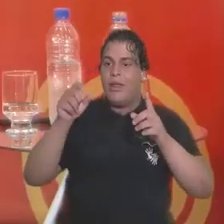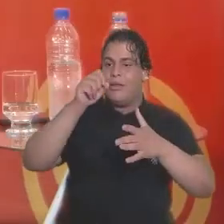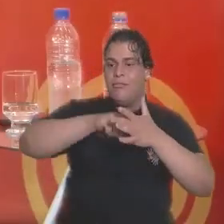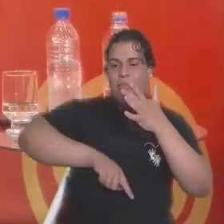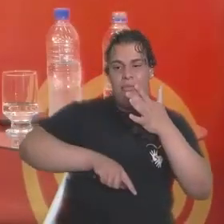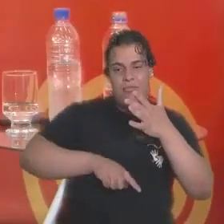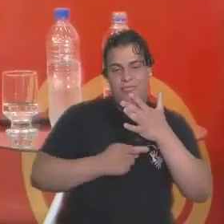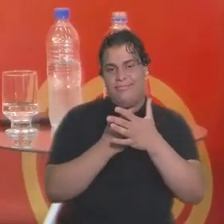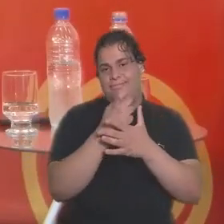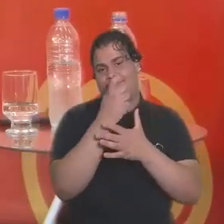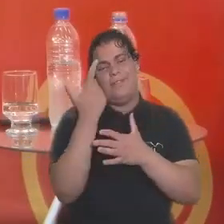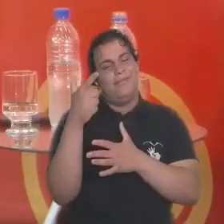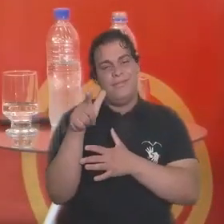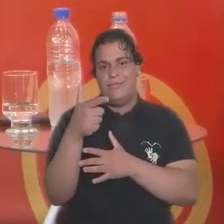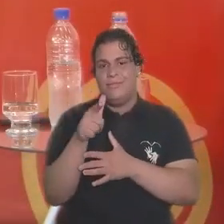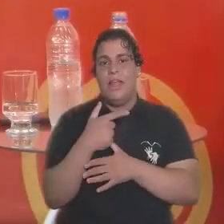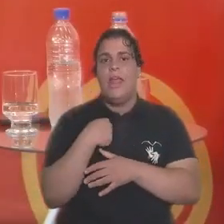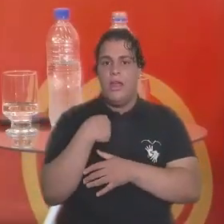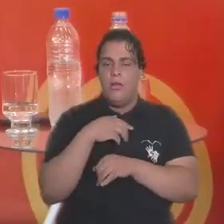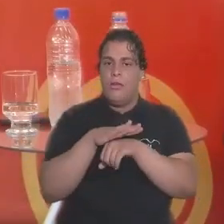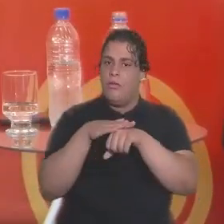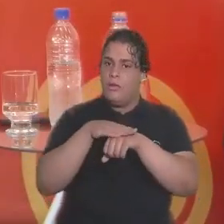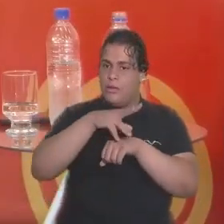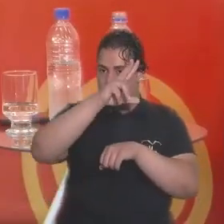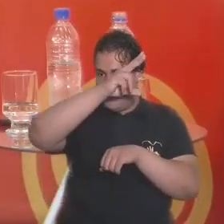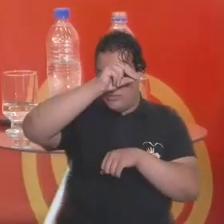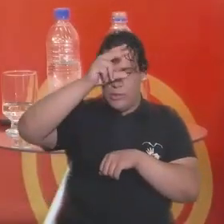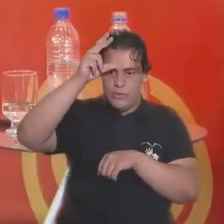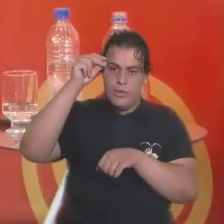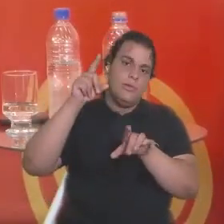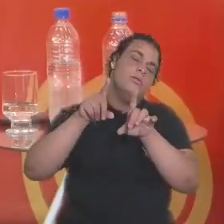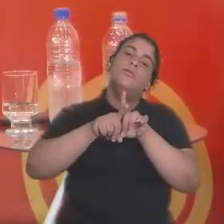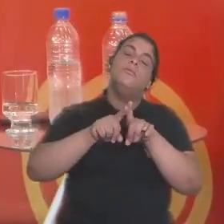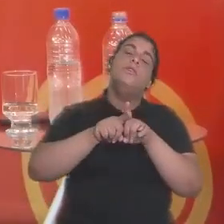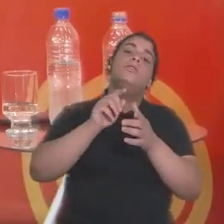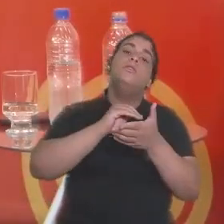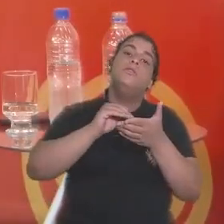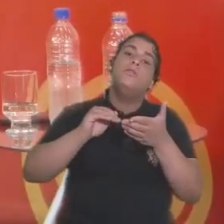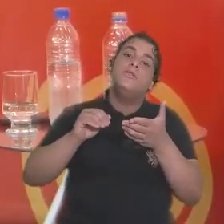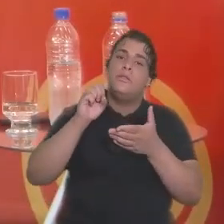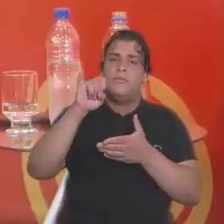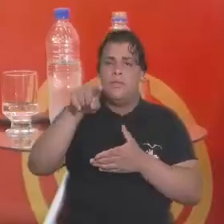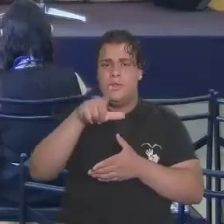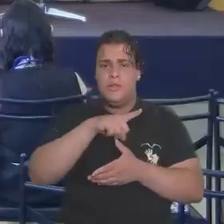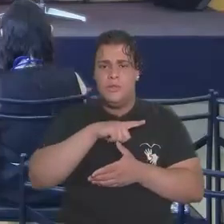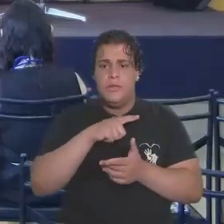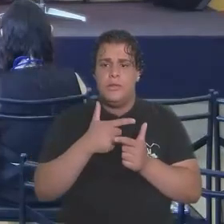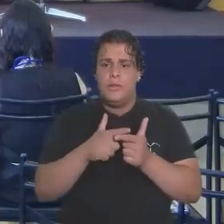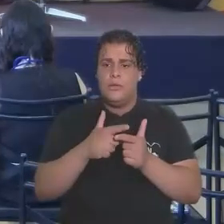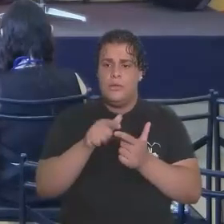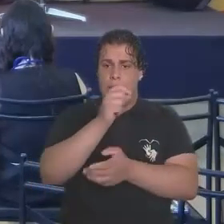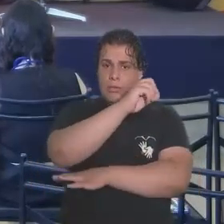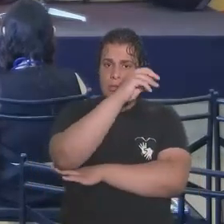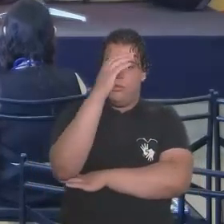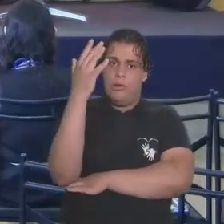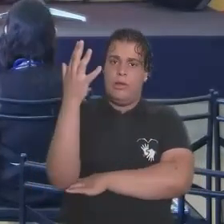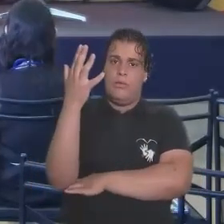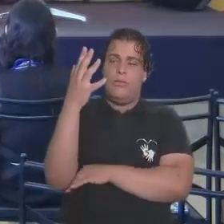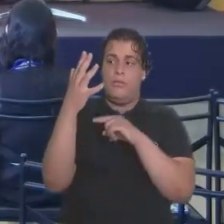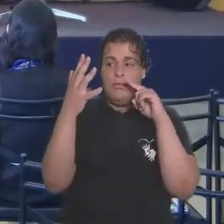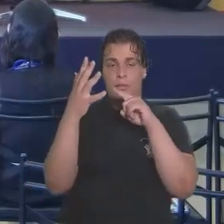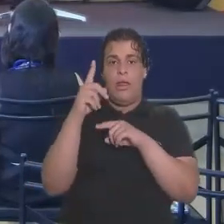falei muito isso, até com o prefeito, com o pessoal das secretarias. Se você tiver um problema com a árvore e ela estiver apresentando